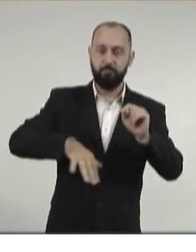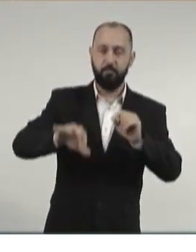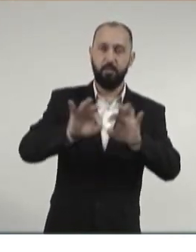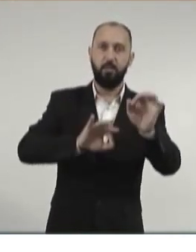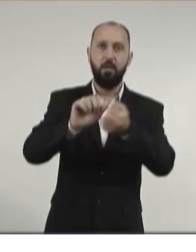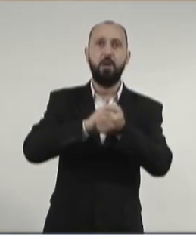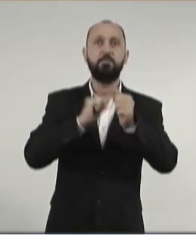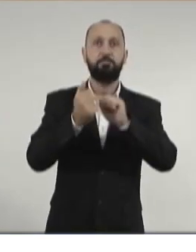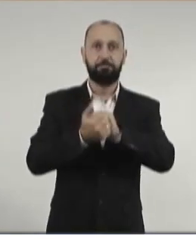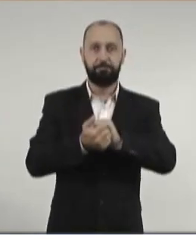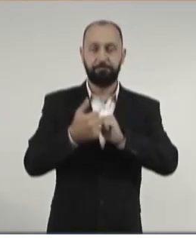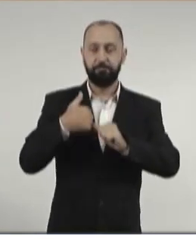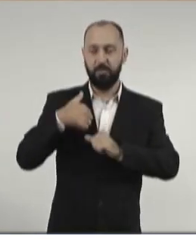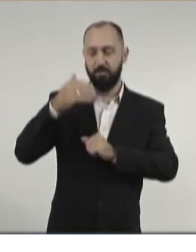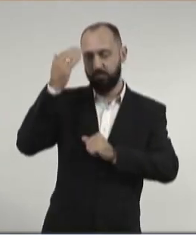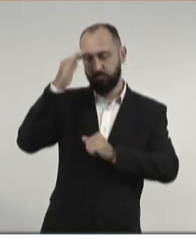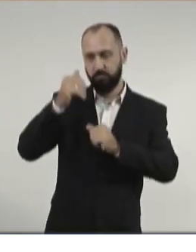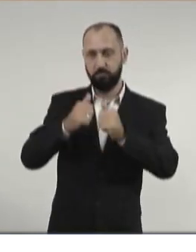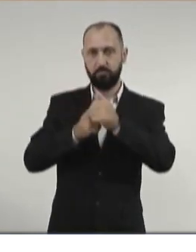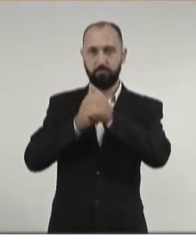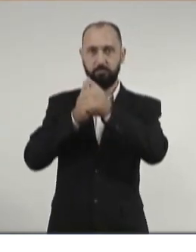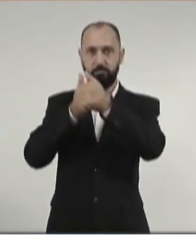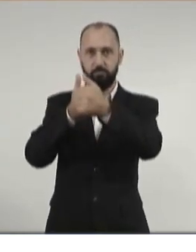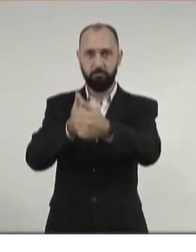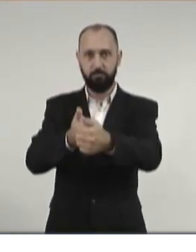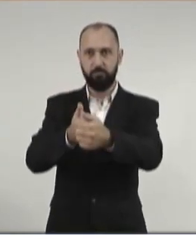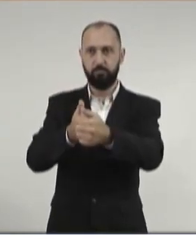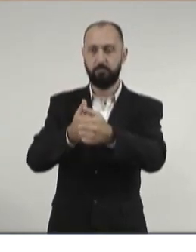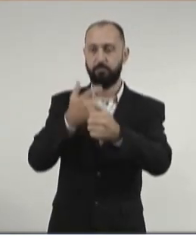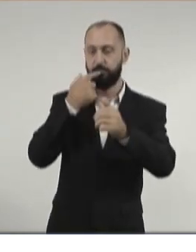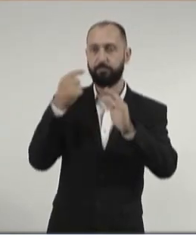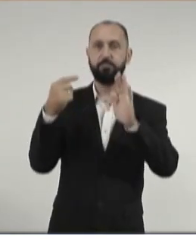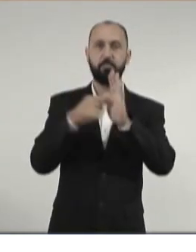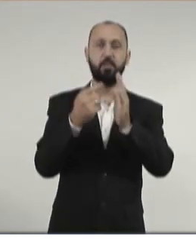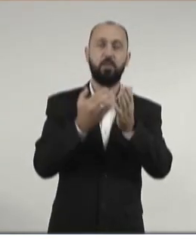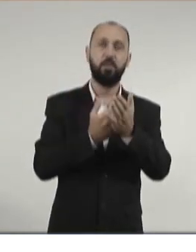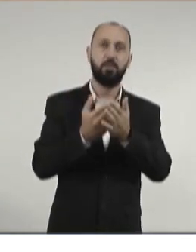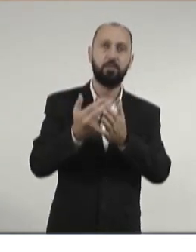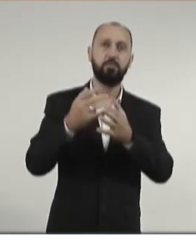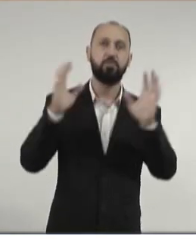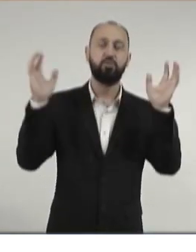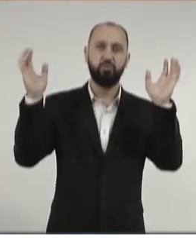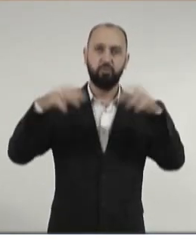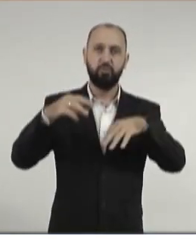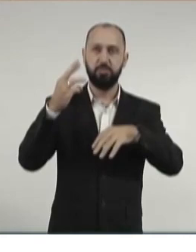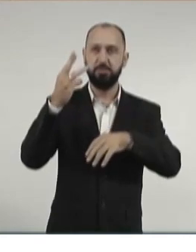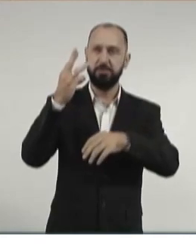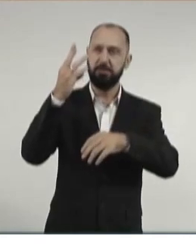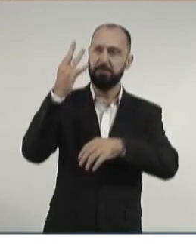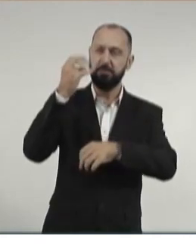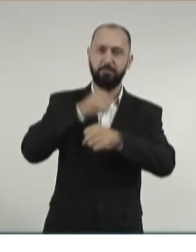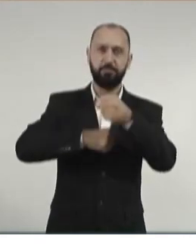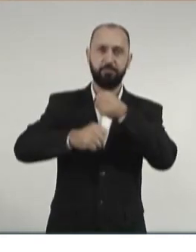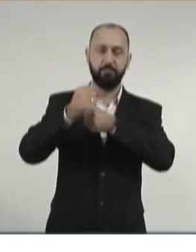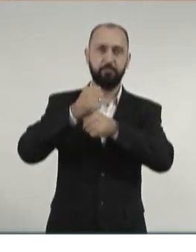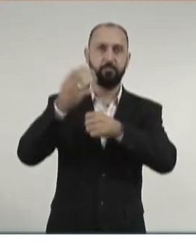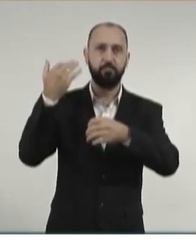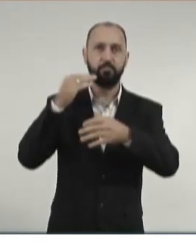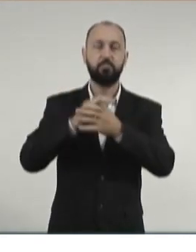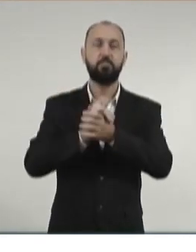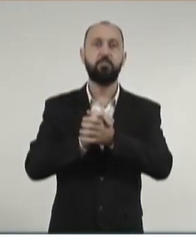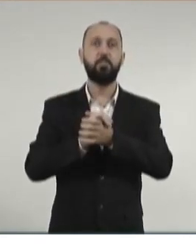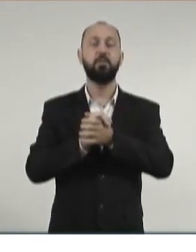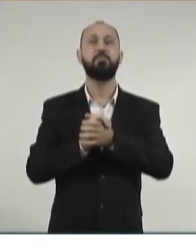área. Mas eu acompanho essa situação desde quando a senhora mencionou que teve o início ali com aquela chuva, uns 3, 4 anos atrás, que já